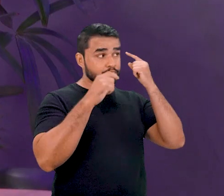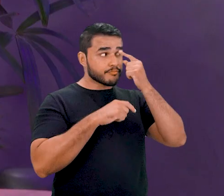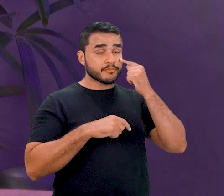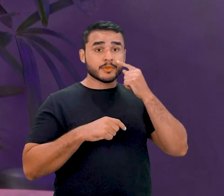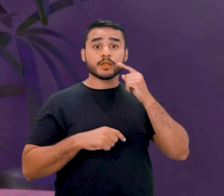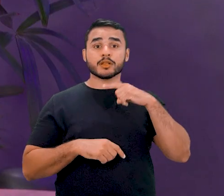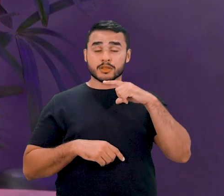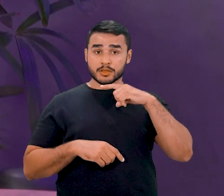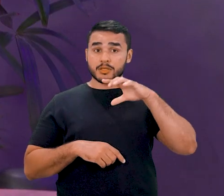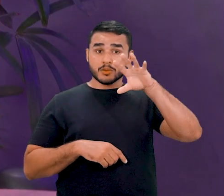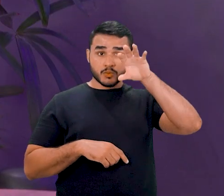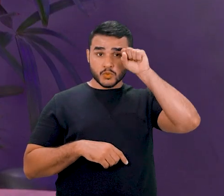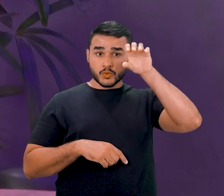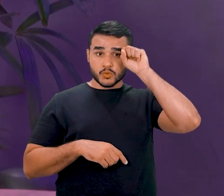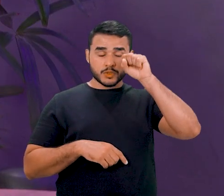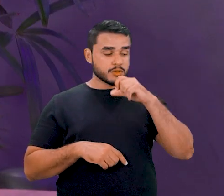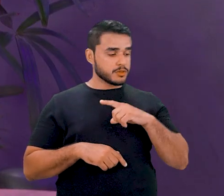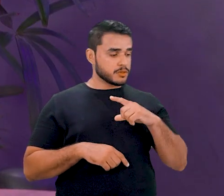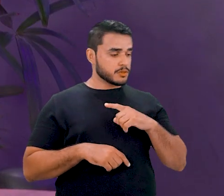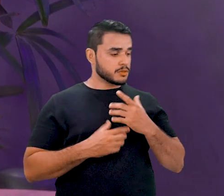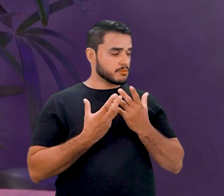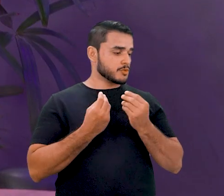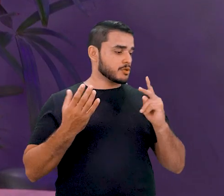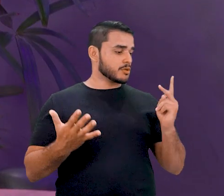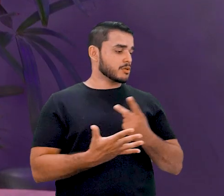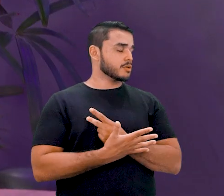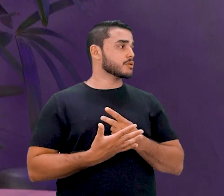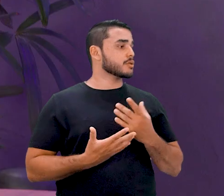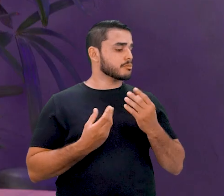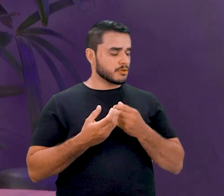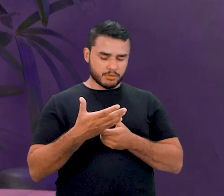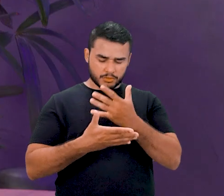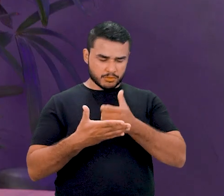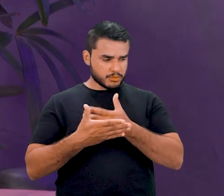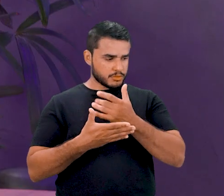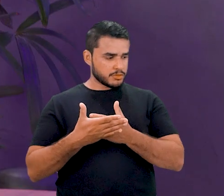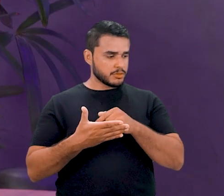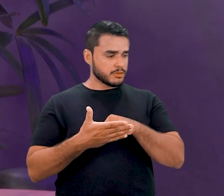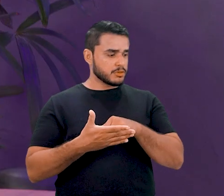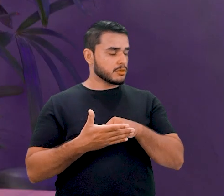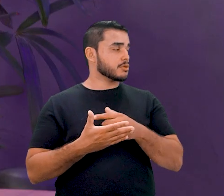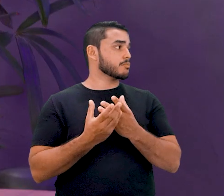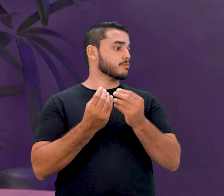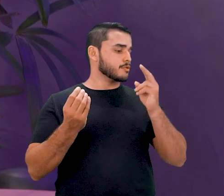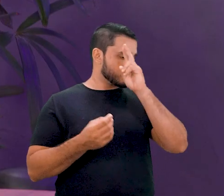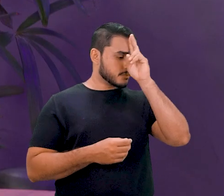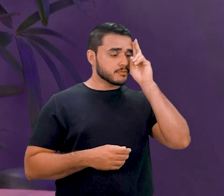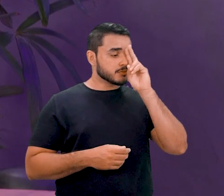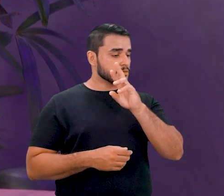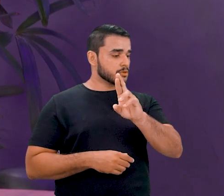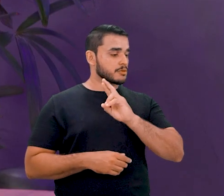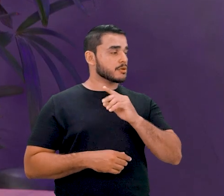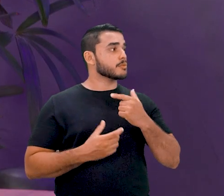grava tudo... eu tenho uma coleção, assim, no meu celular, só de negativas de motoristas de aplicativo. Conta